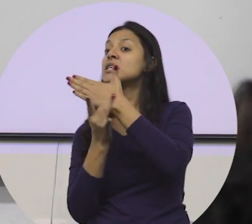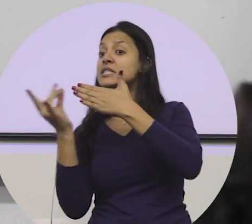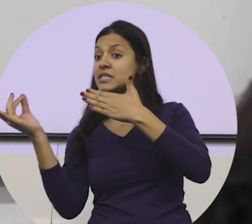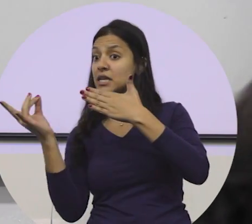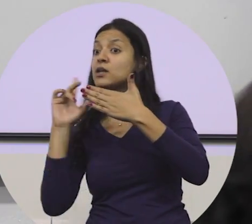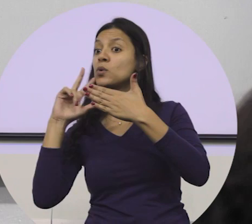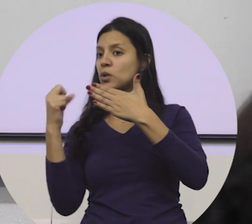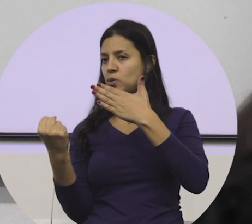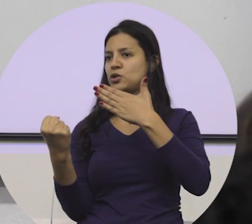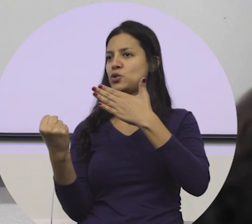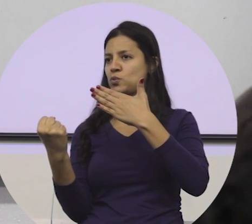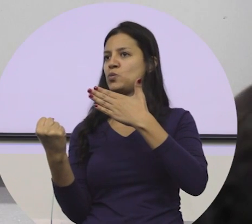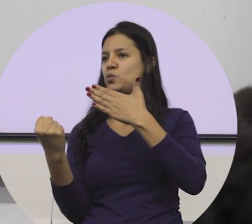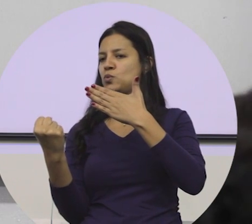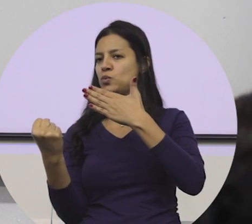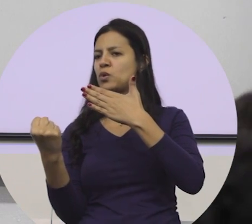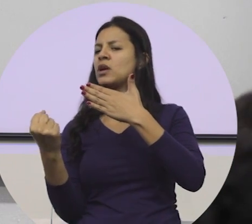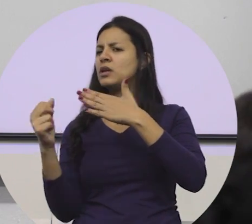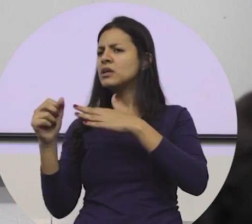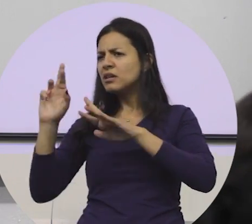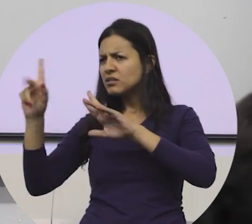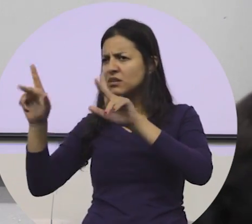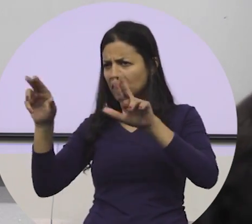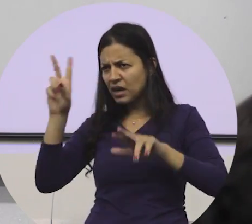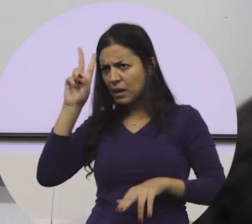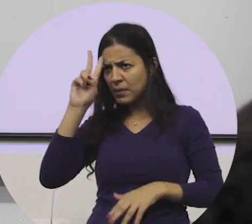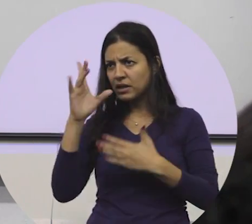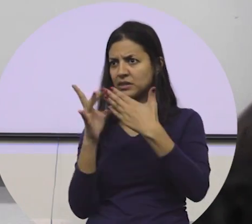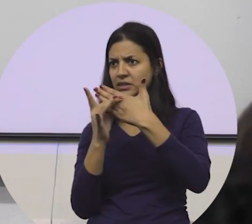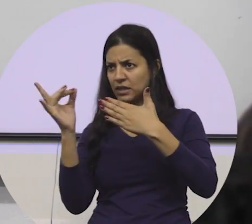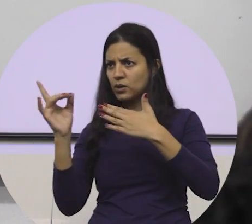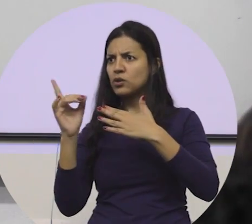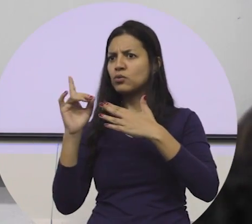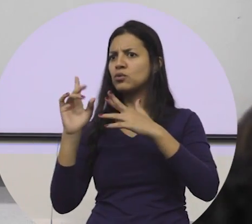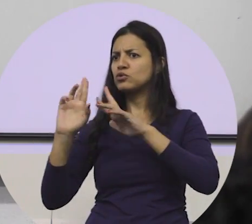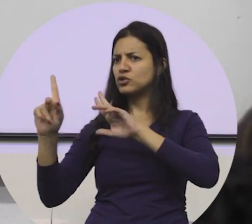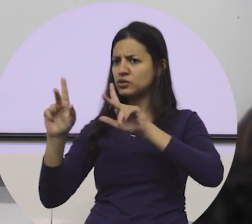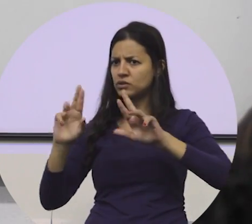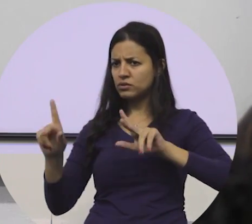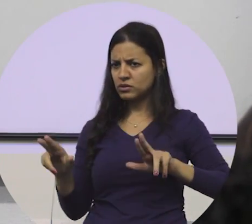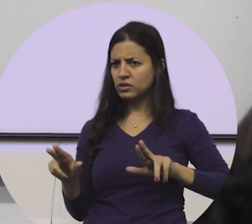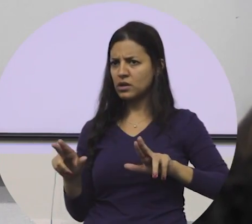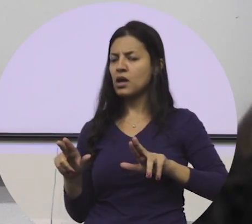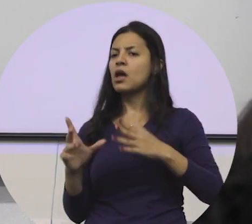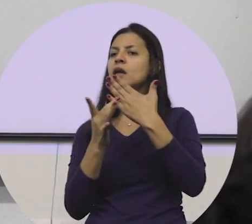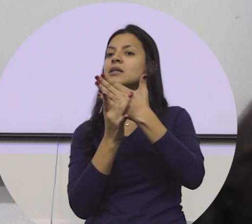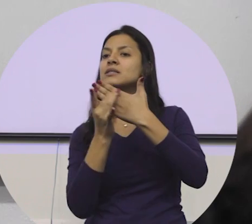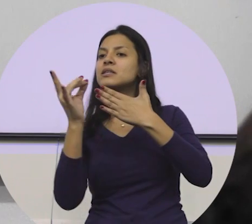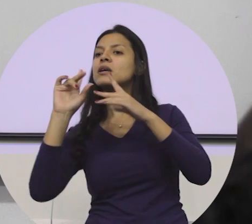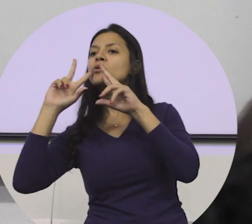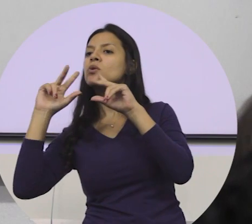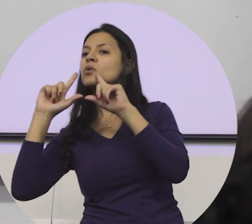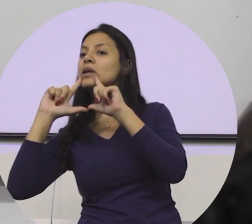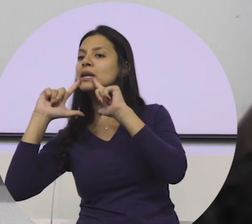signos linguísticos. Lembram disso? Já ouviram falar do signo? Vocês lembram de que como é formado o signo